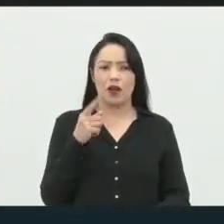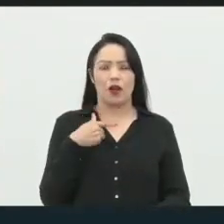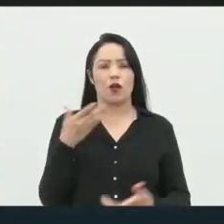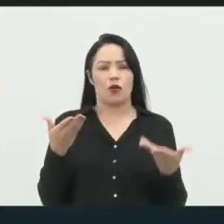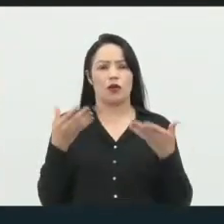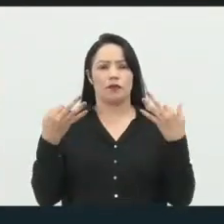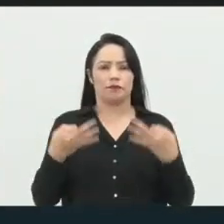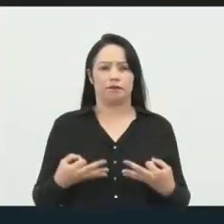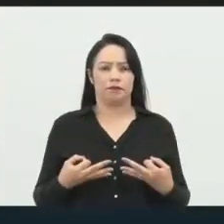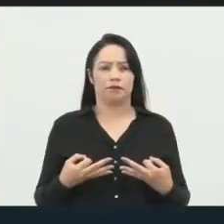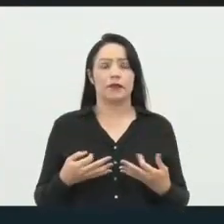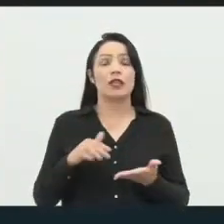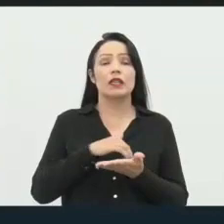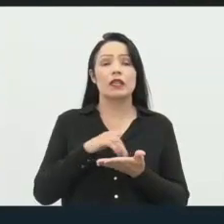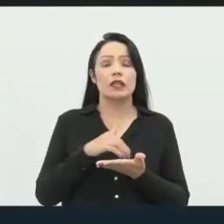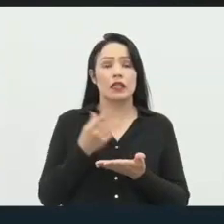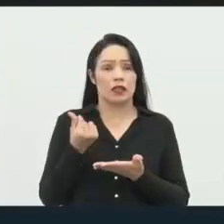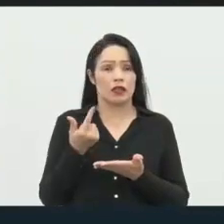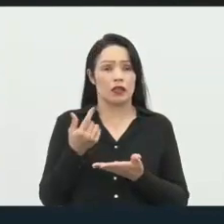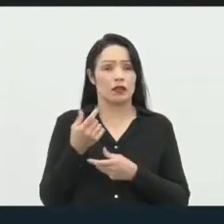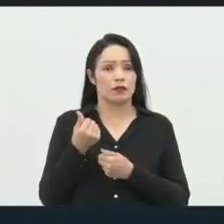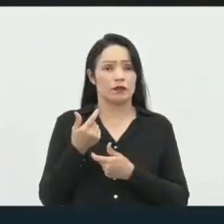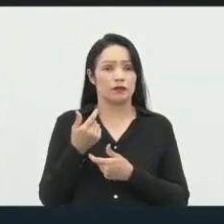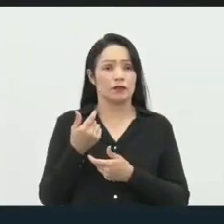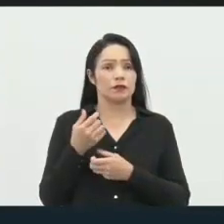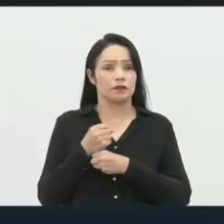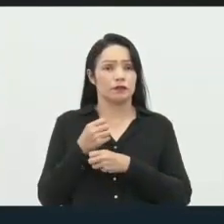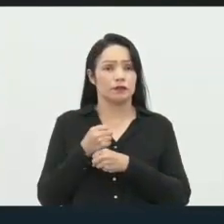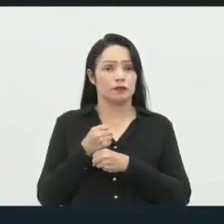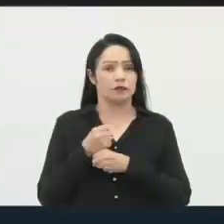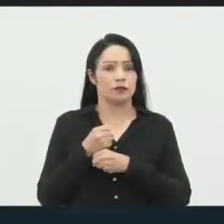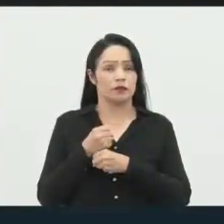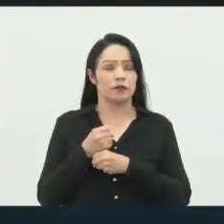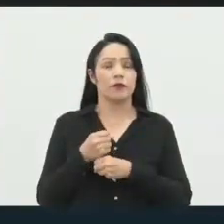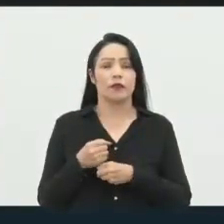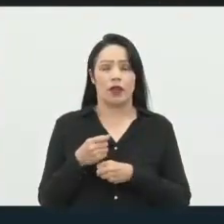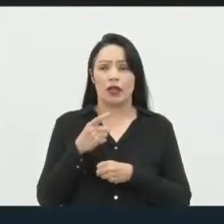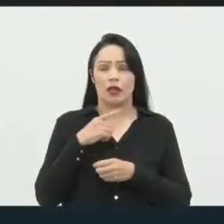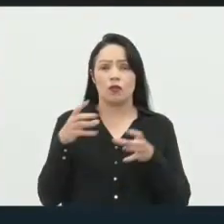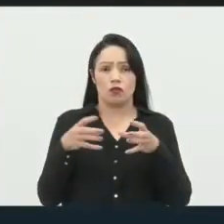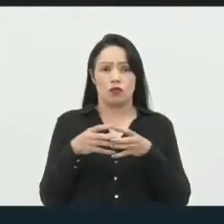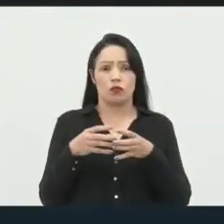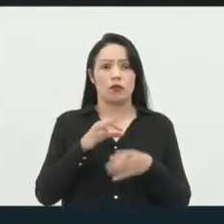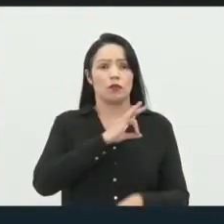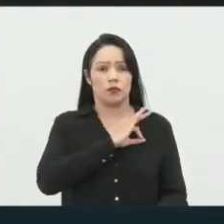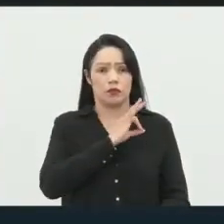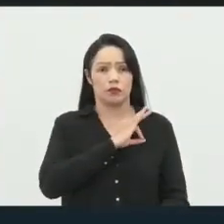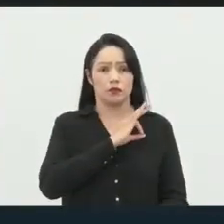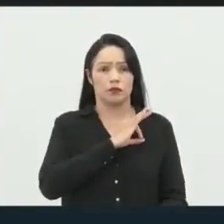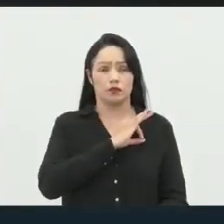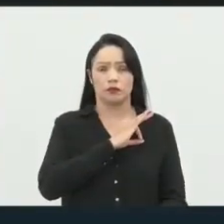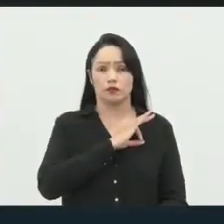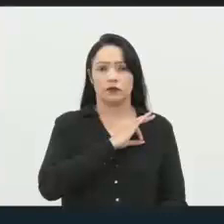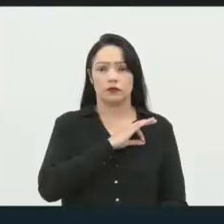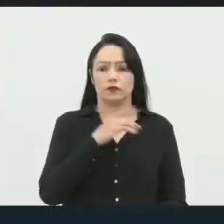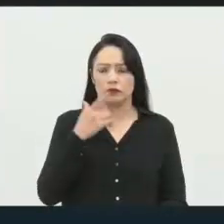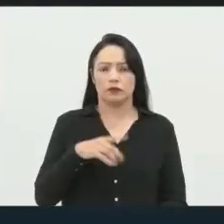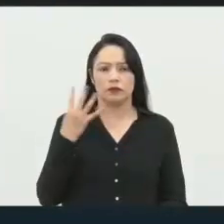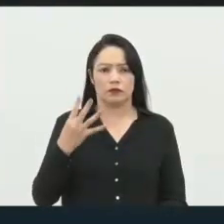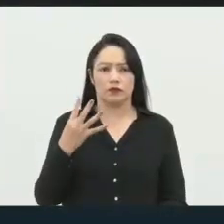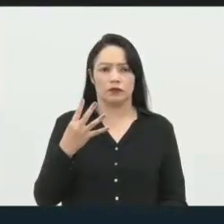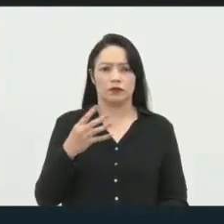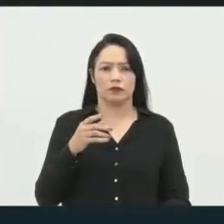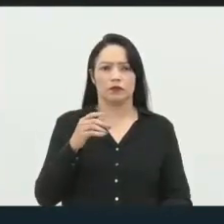Secretaria da Fazenda nós tivemos aqui uma equipe de policiais o delegado de polícia mas quatro investigadores